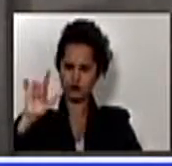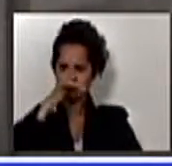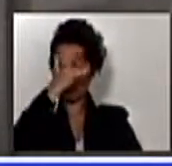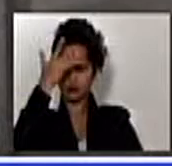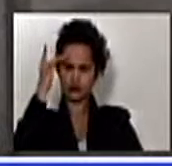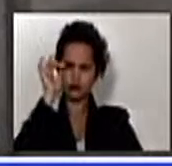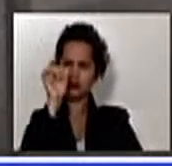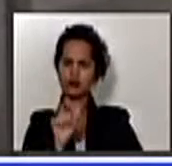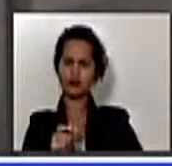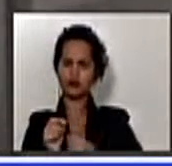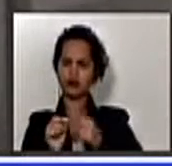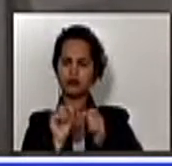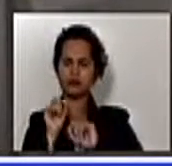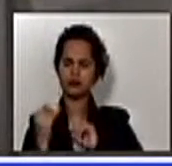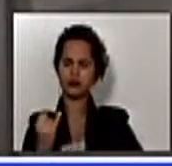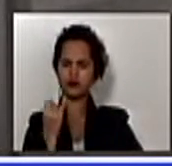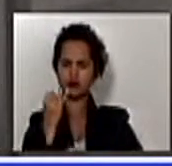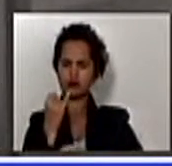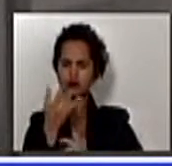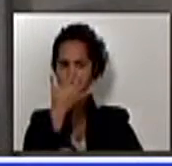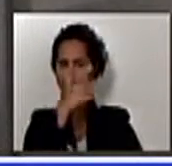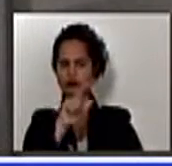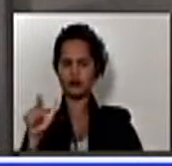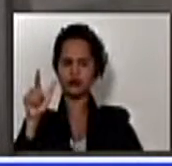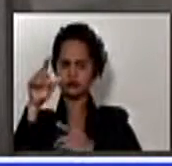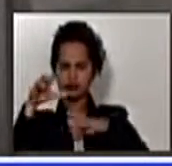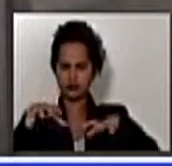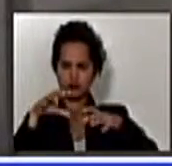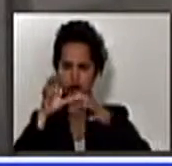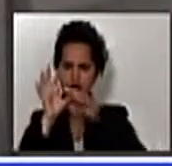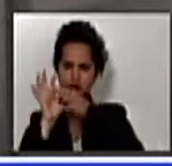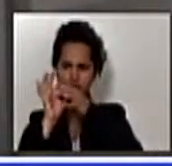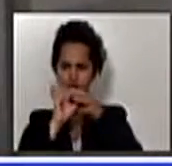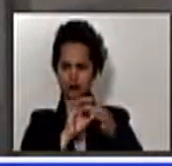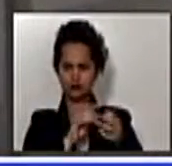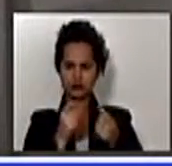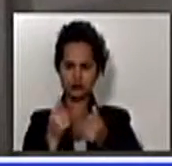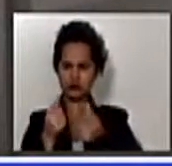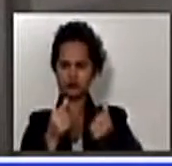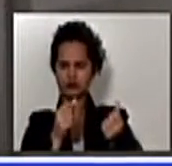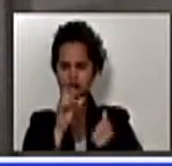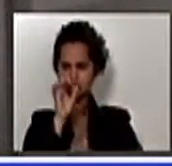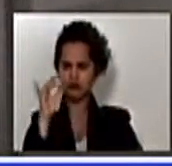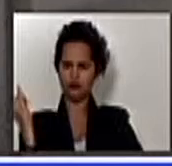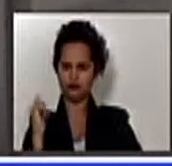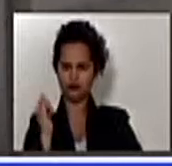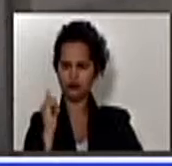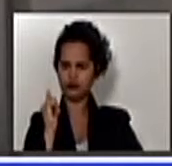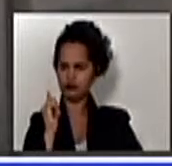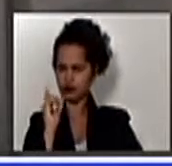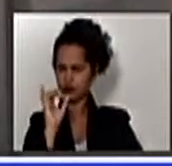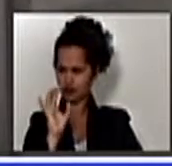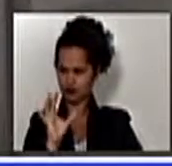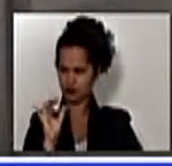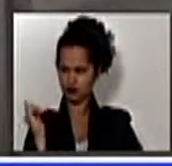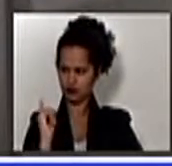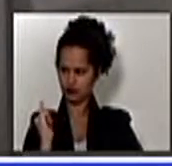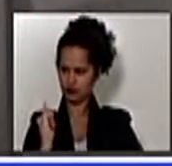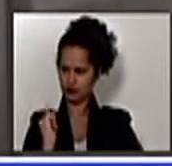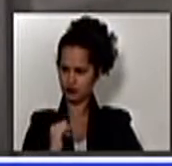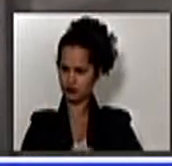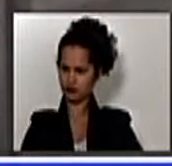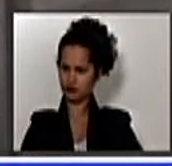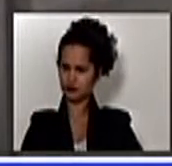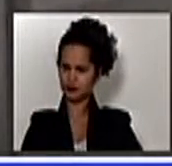também contribuiu para que pudesse ter esse aumento da receita tributária, ou só foi o setor elétrico?